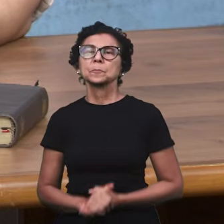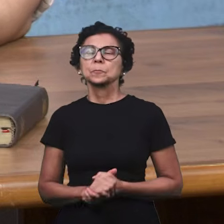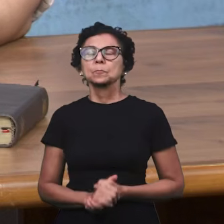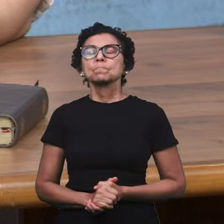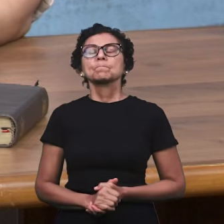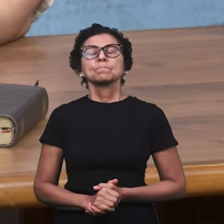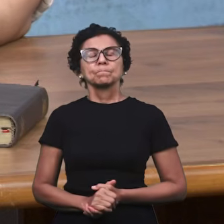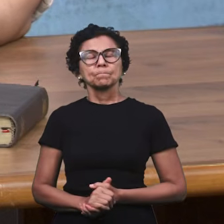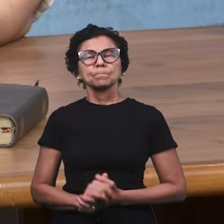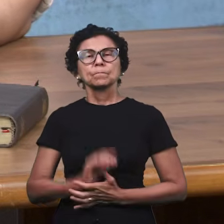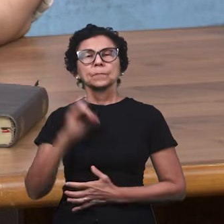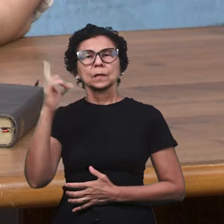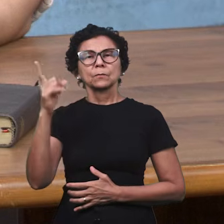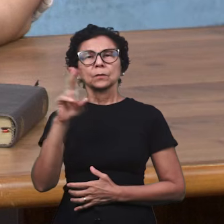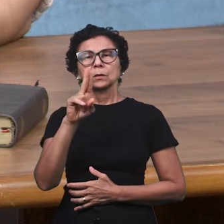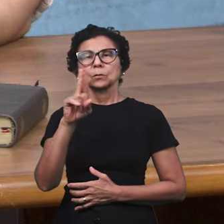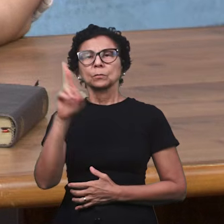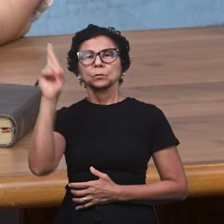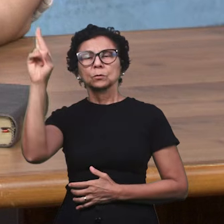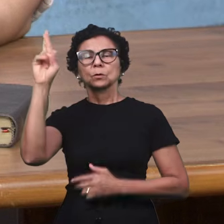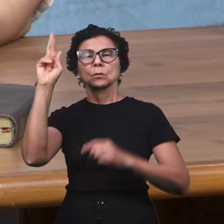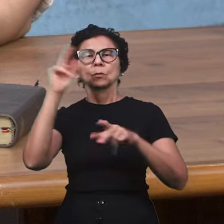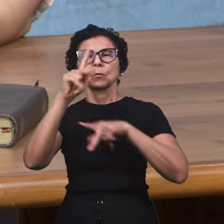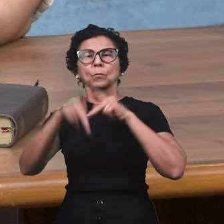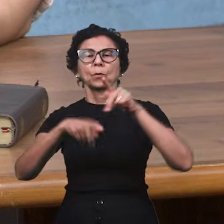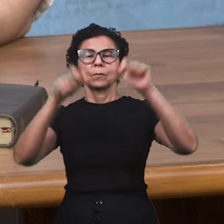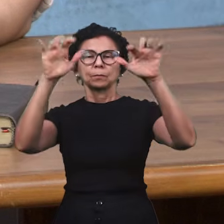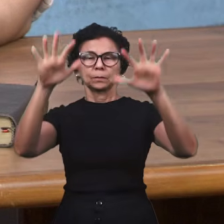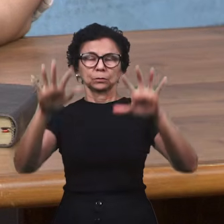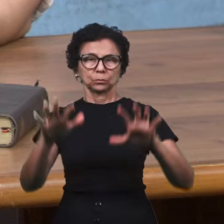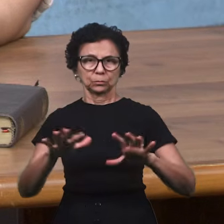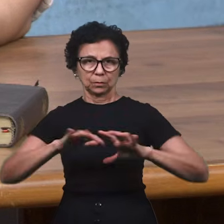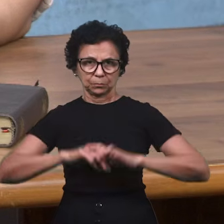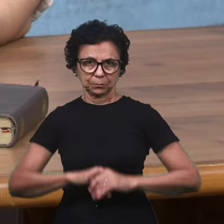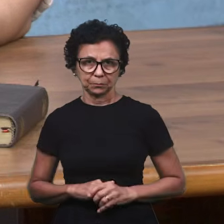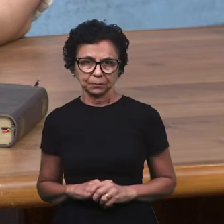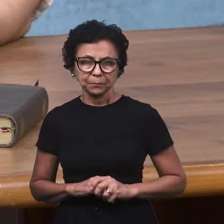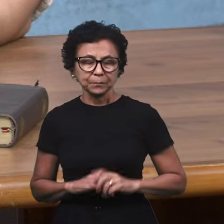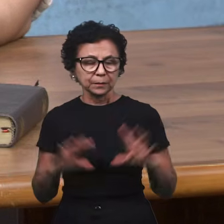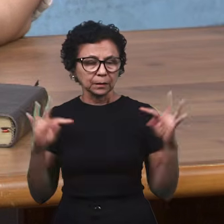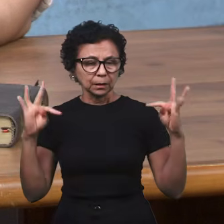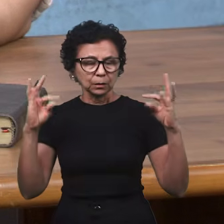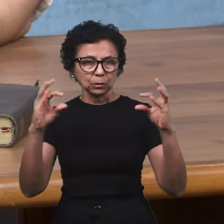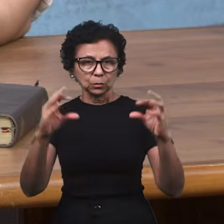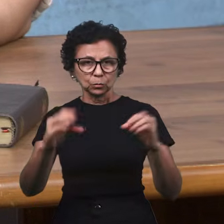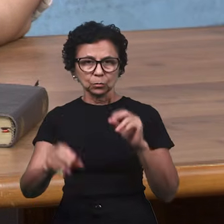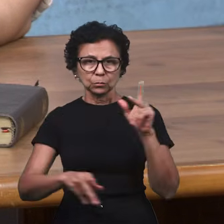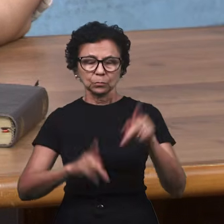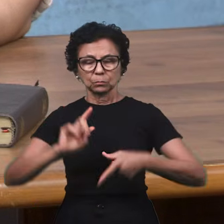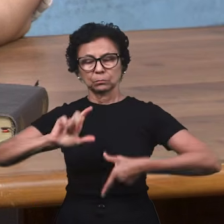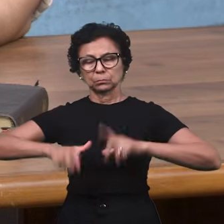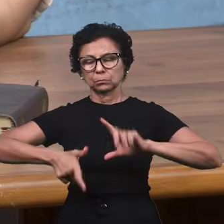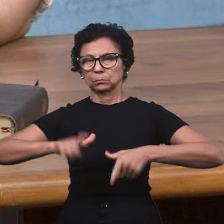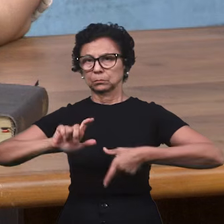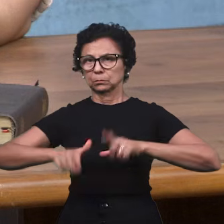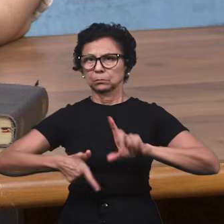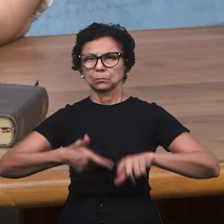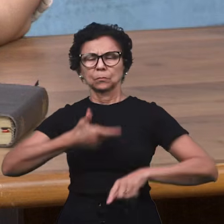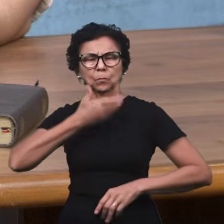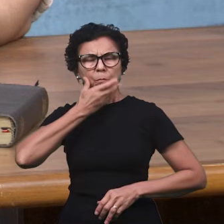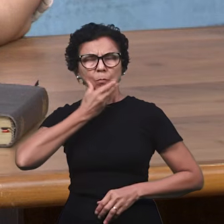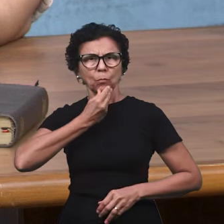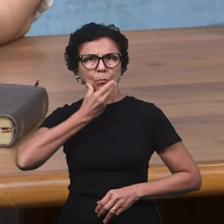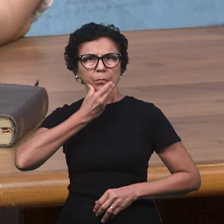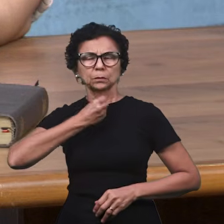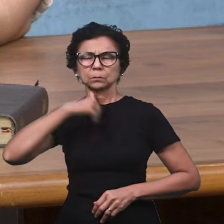o povo em nome do Senhor. E repartiu a todos em Israel, tanto a homens